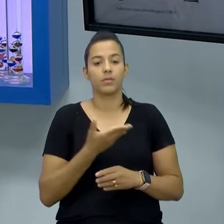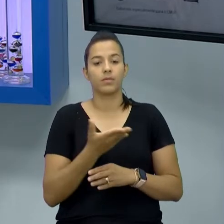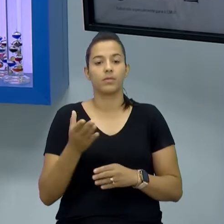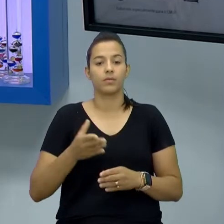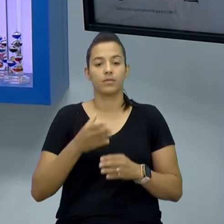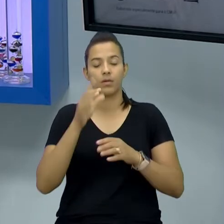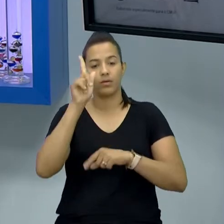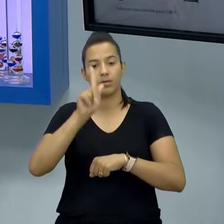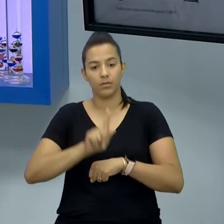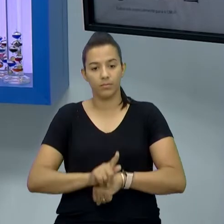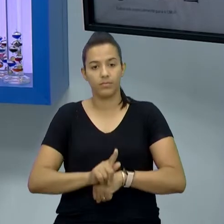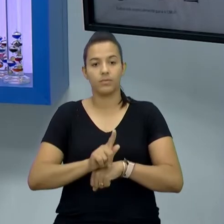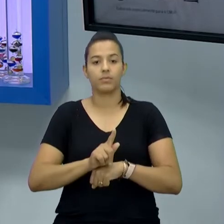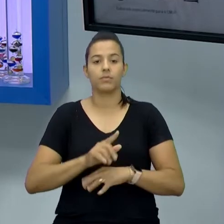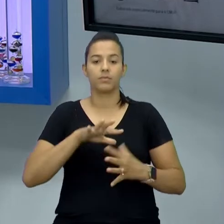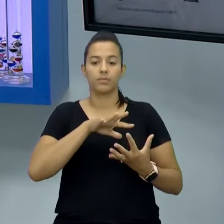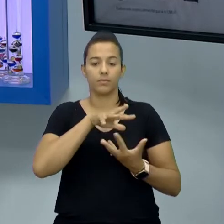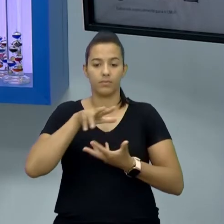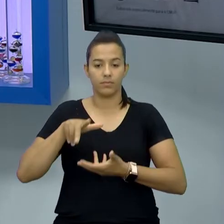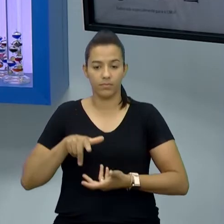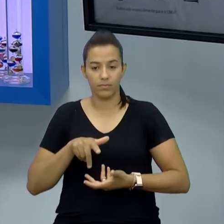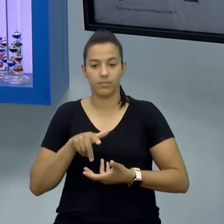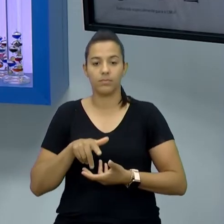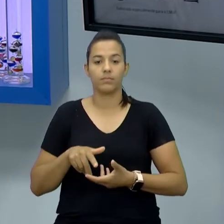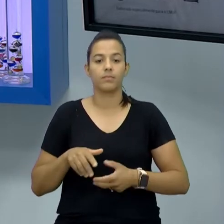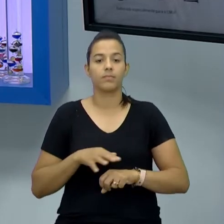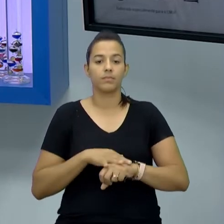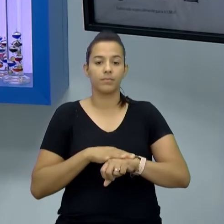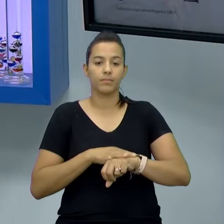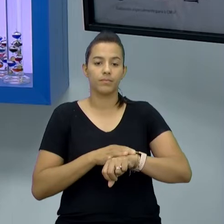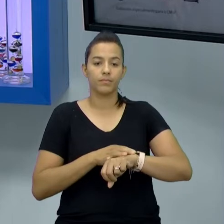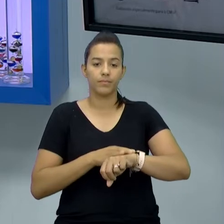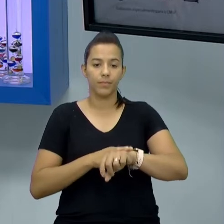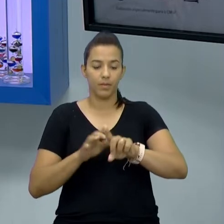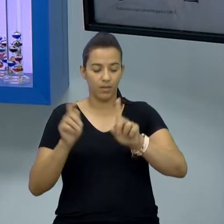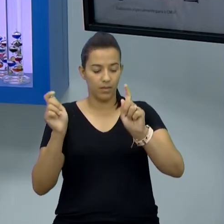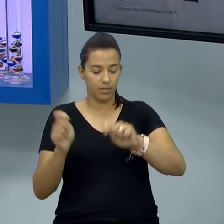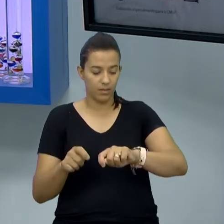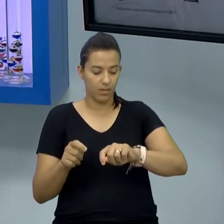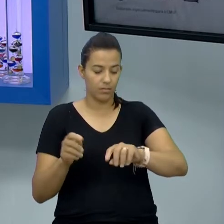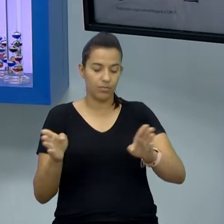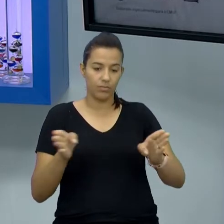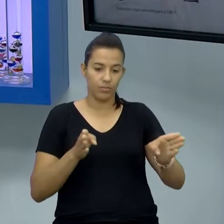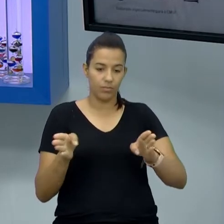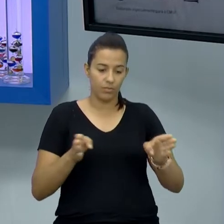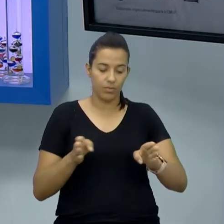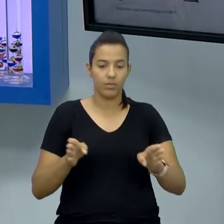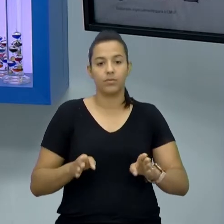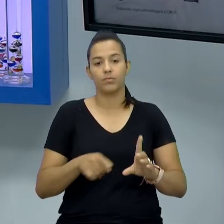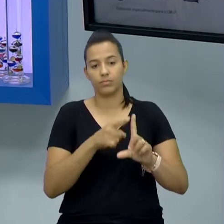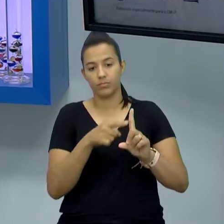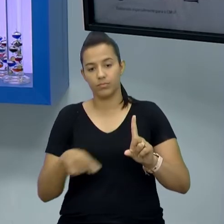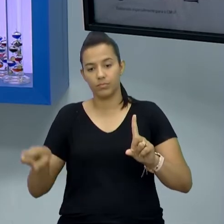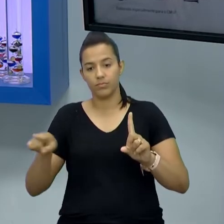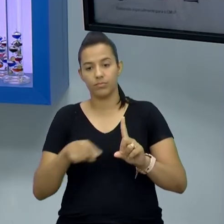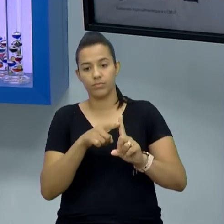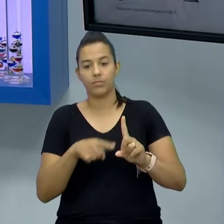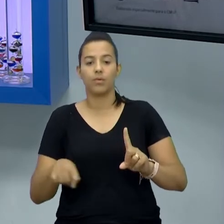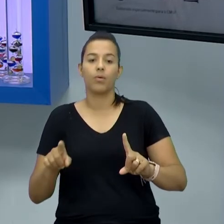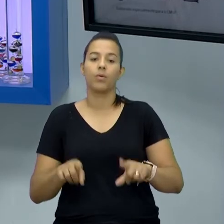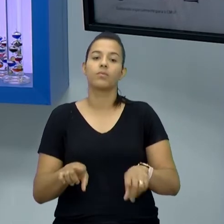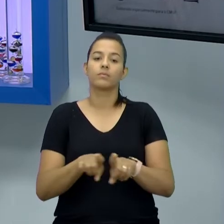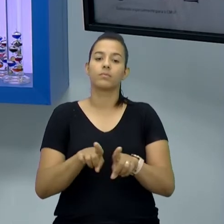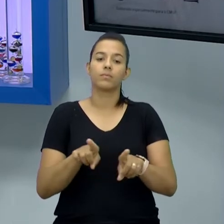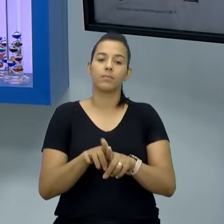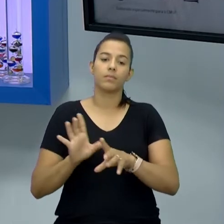campo gravitacional da Terra, 10 metros por segundo ao quadrado. Eu posso calcular o período de oscilação. Ou também eu posso calcular,